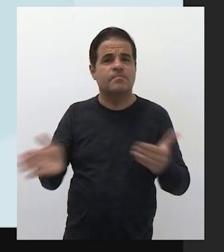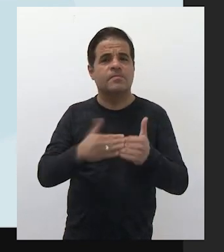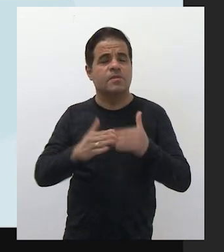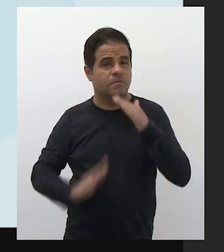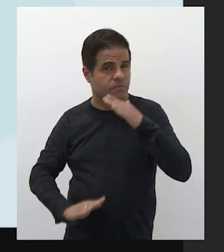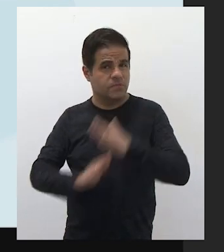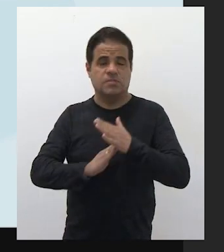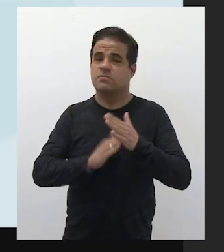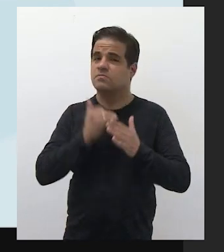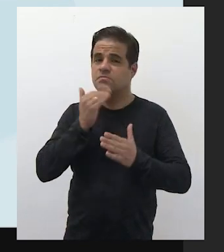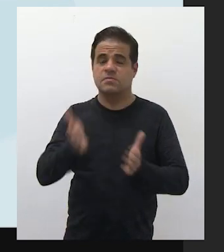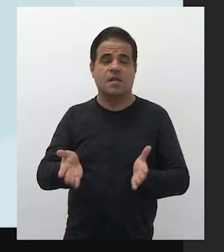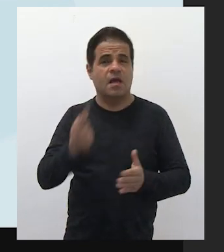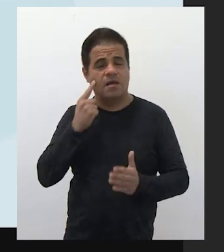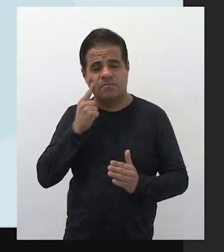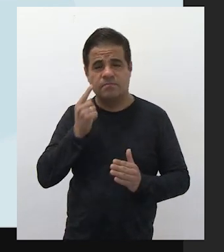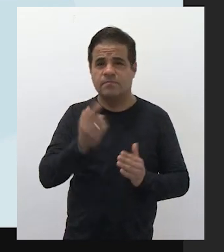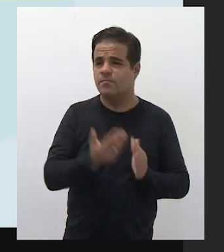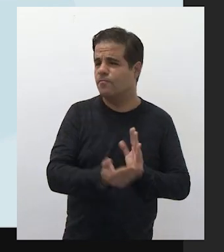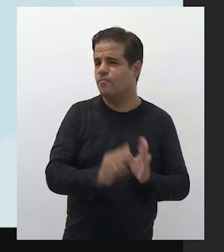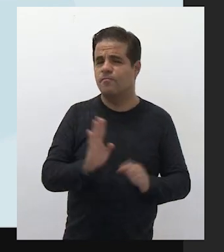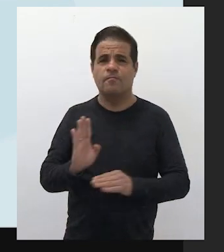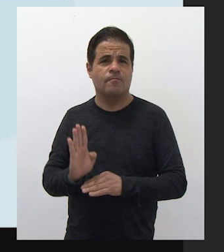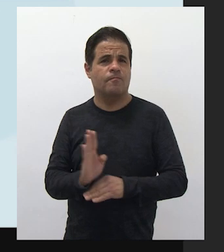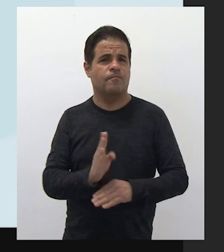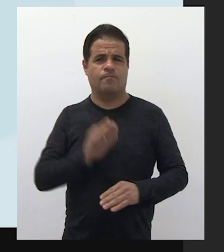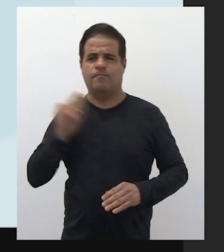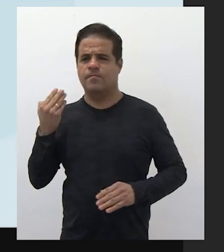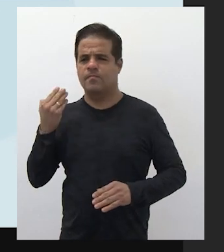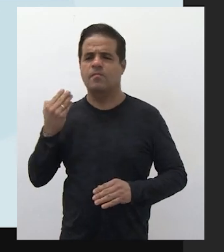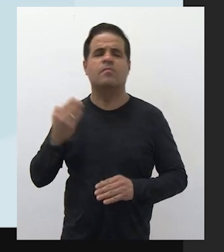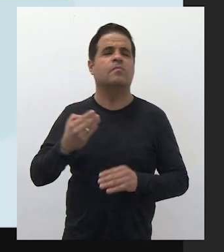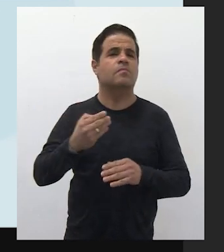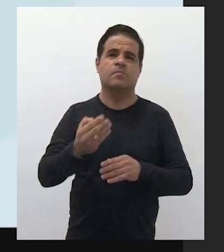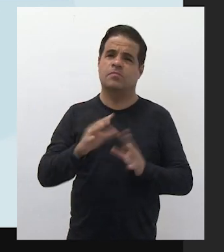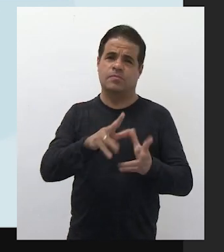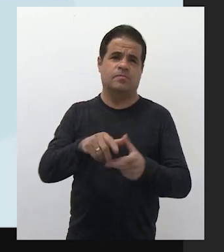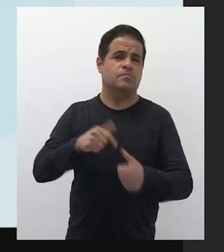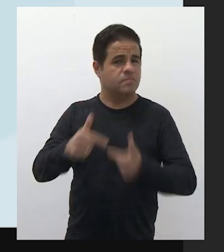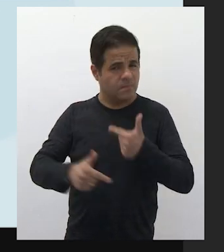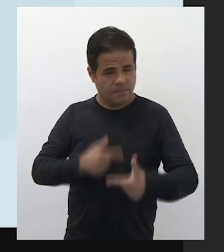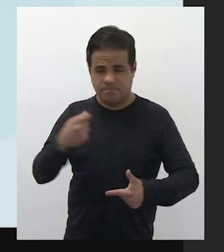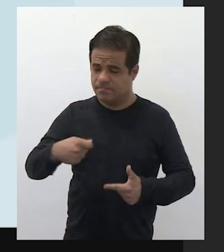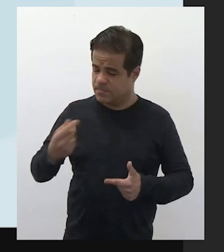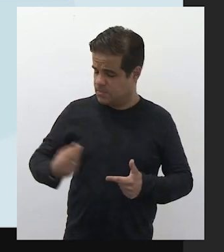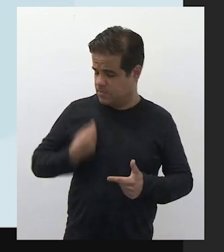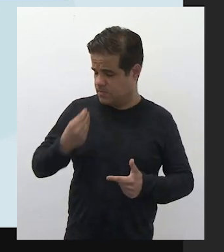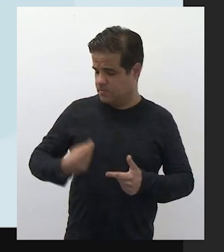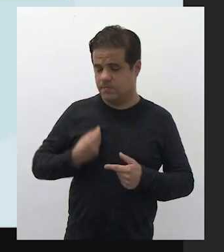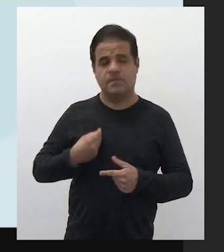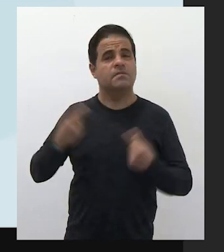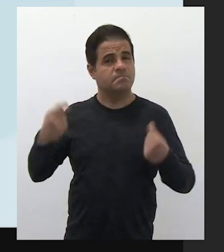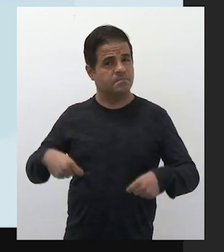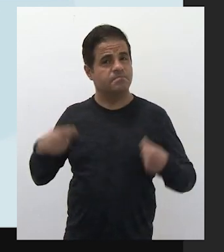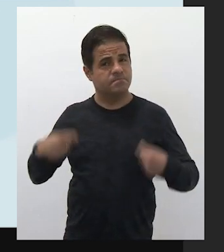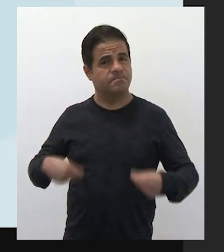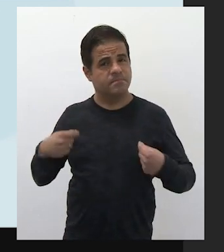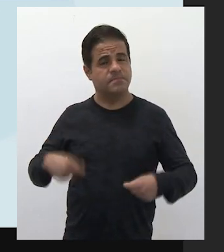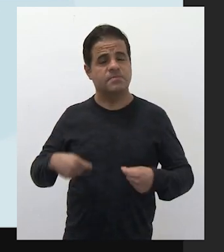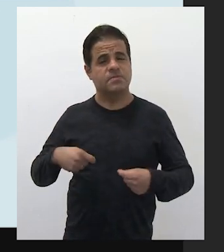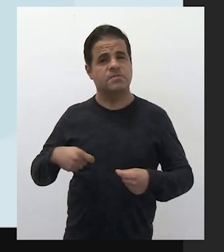fronteiras, não dá para virar as costas para o mundo. Os empregos dependem disso. A vida depende disso.